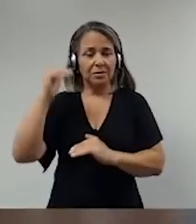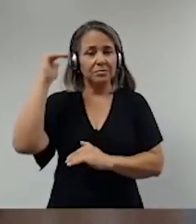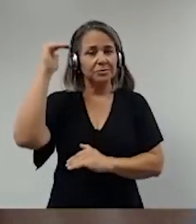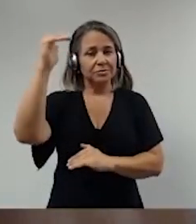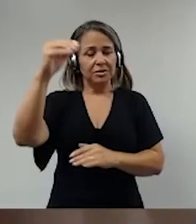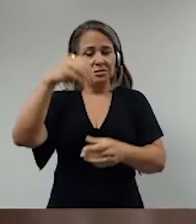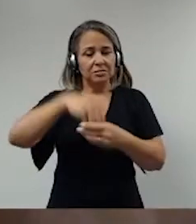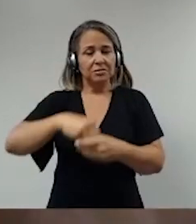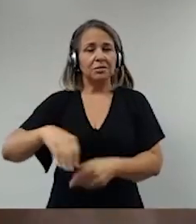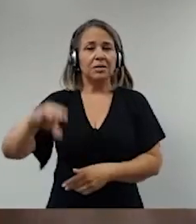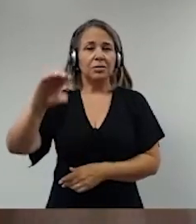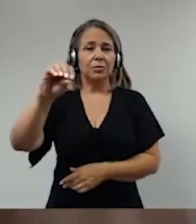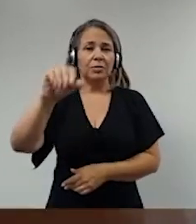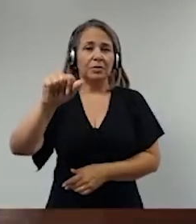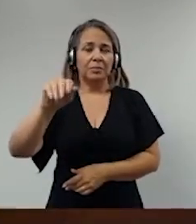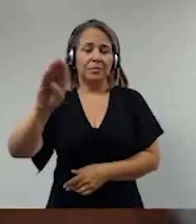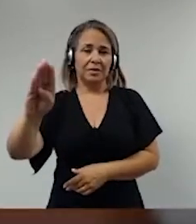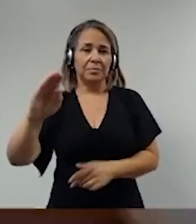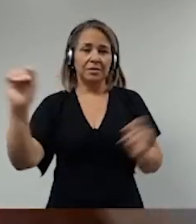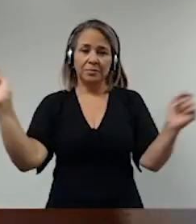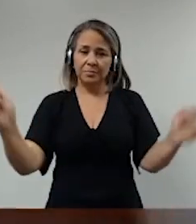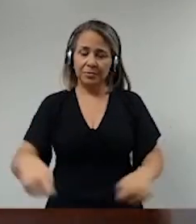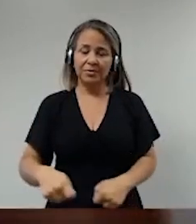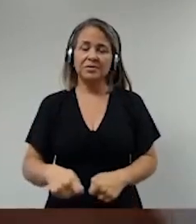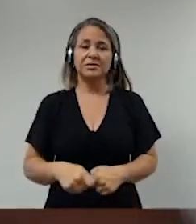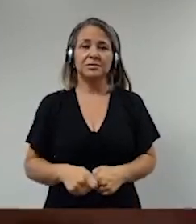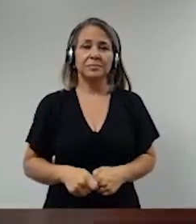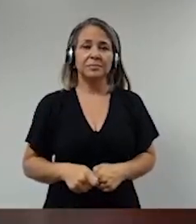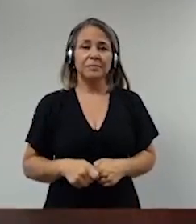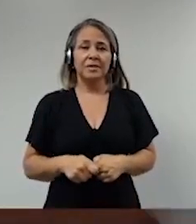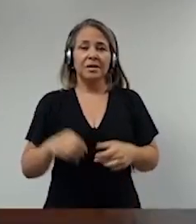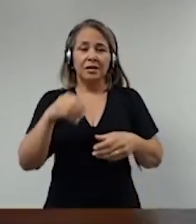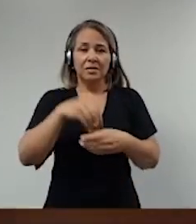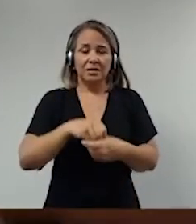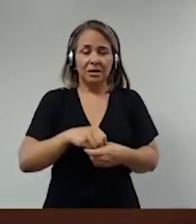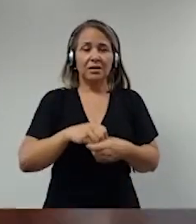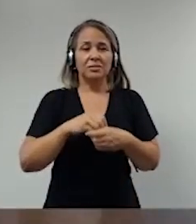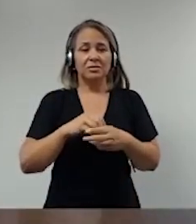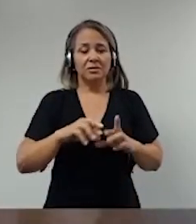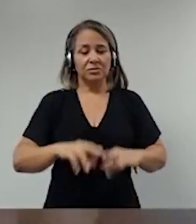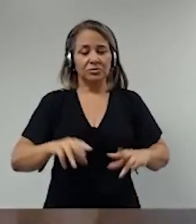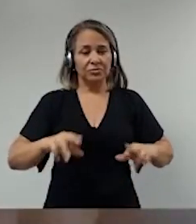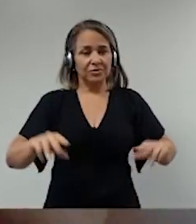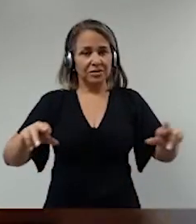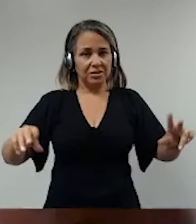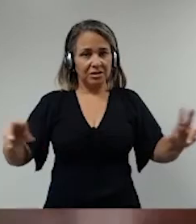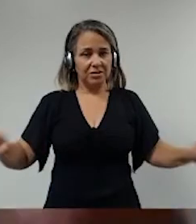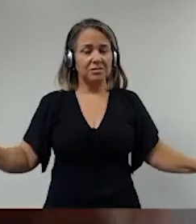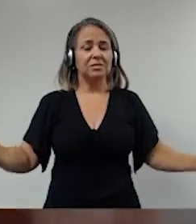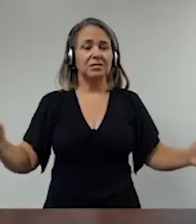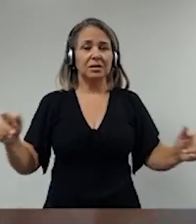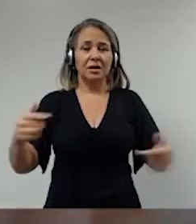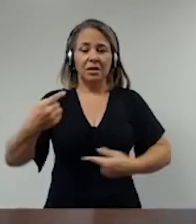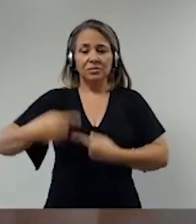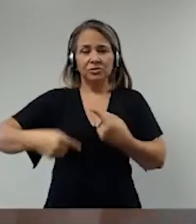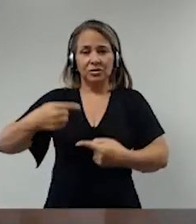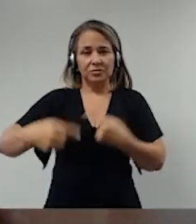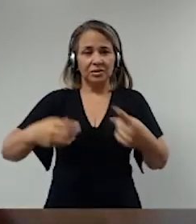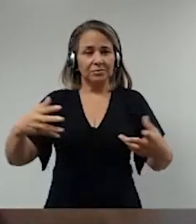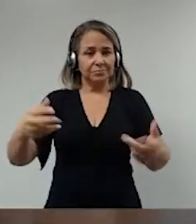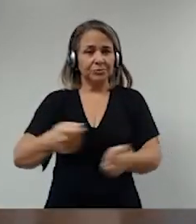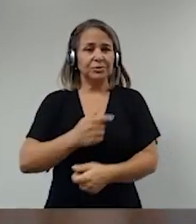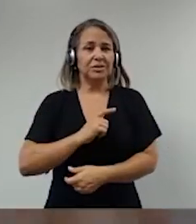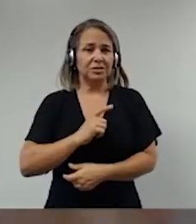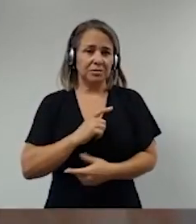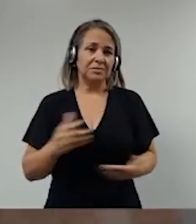da OAB, para que a OAB possa, inclusive, do ponto de vista da sua composição, da sua diversidade, das suas bandeiras, dialogar com o que nós temos